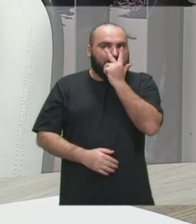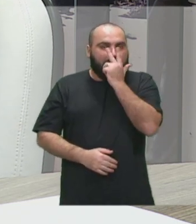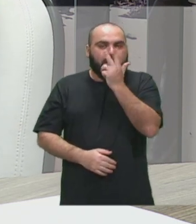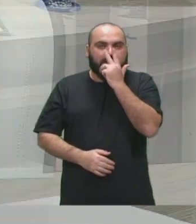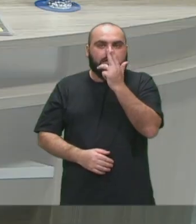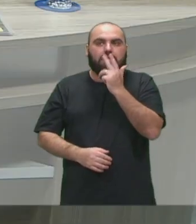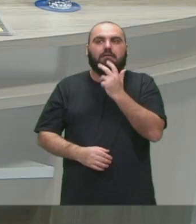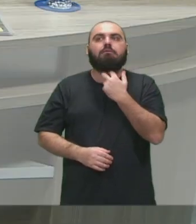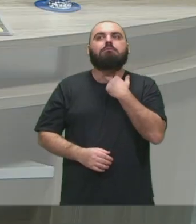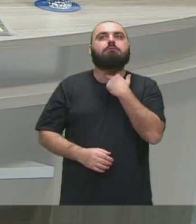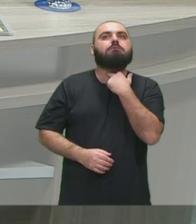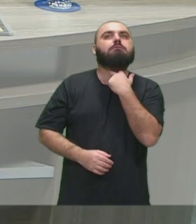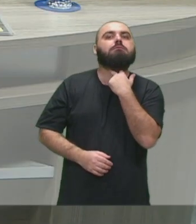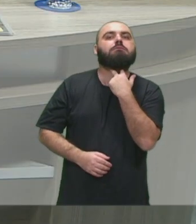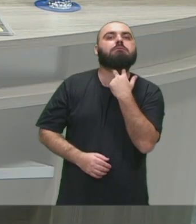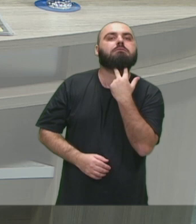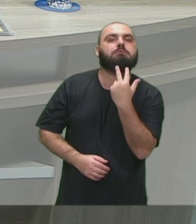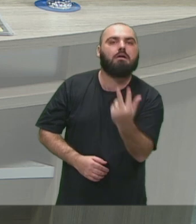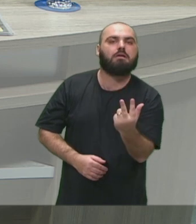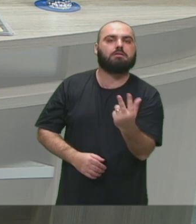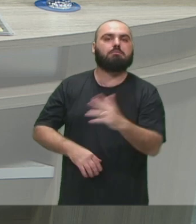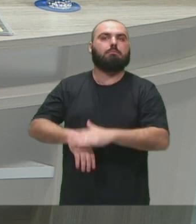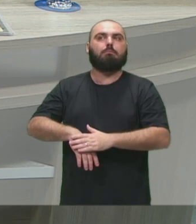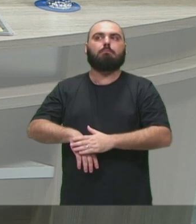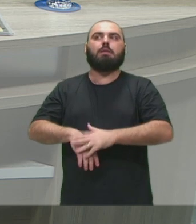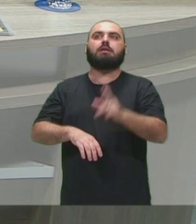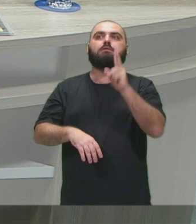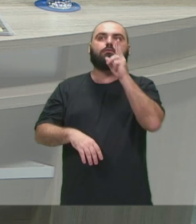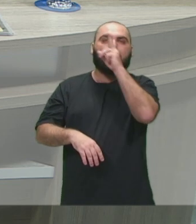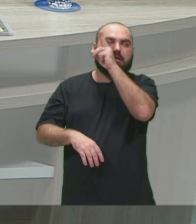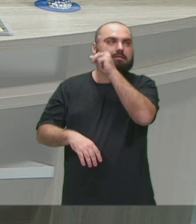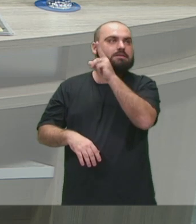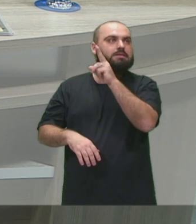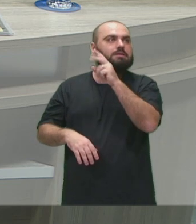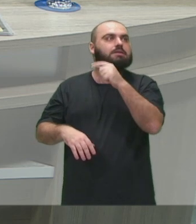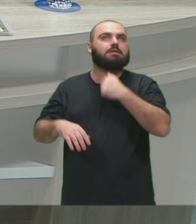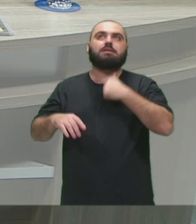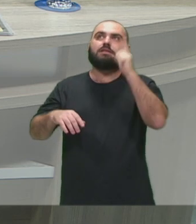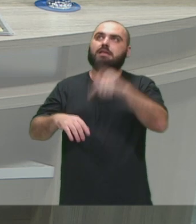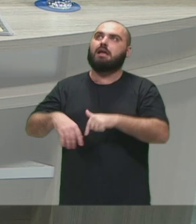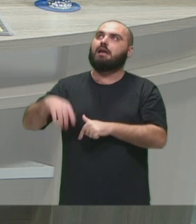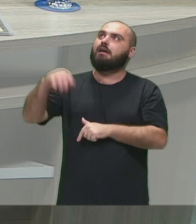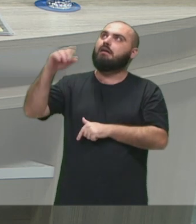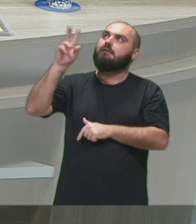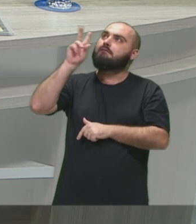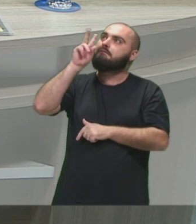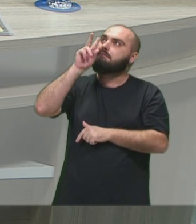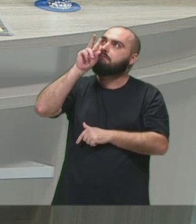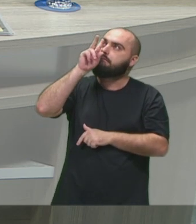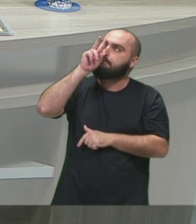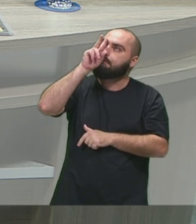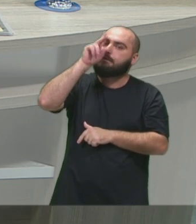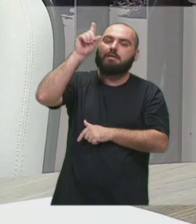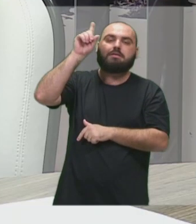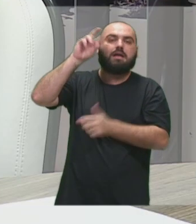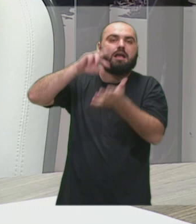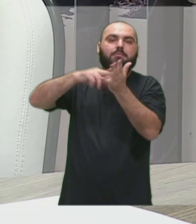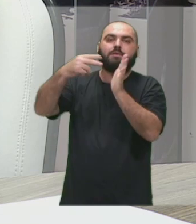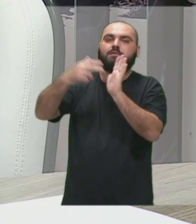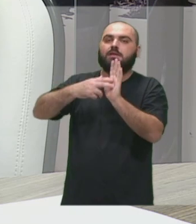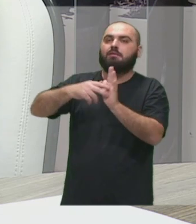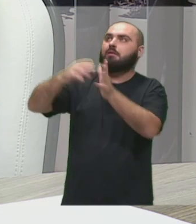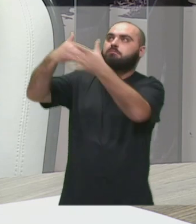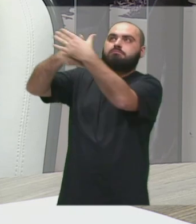mais forte do que eu digo que é a voz do Espírito de Deus. O Espírito Santo amado que habita dentro de todos